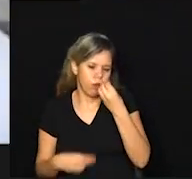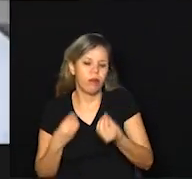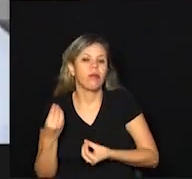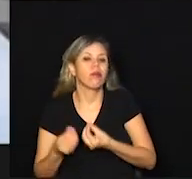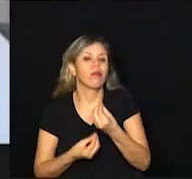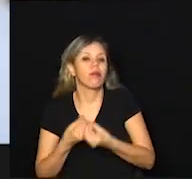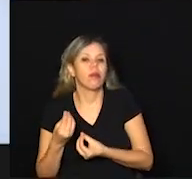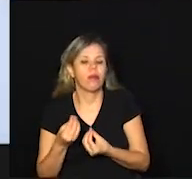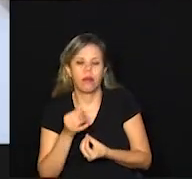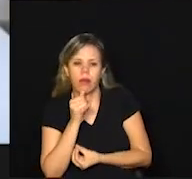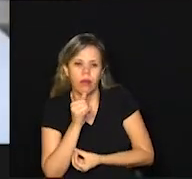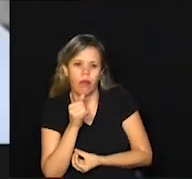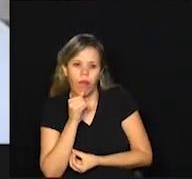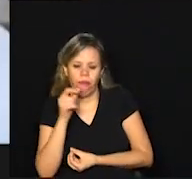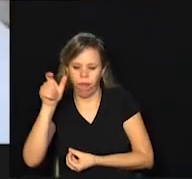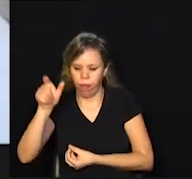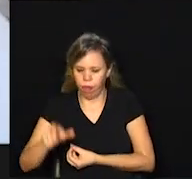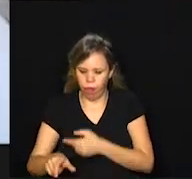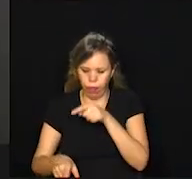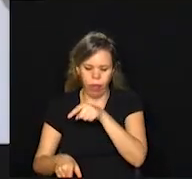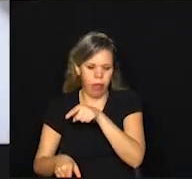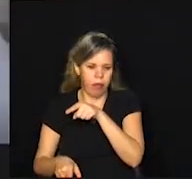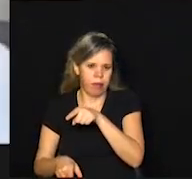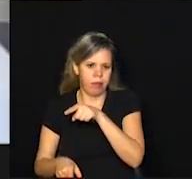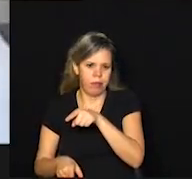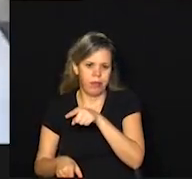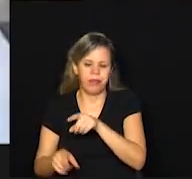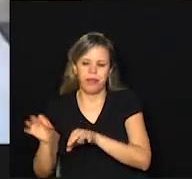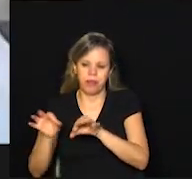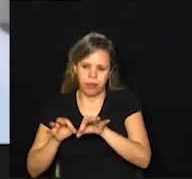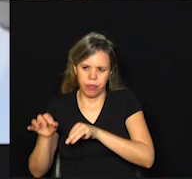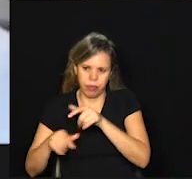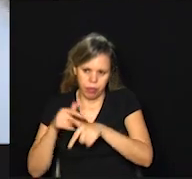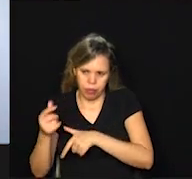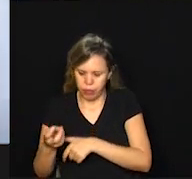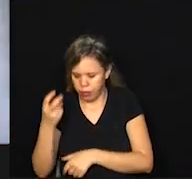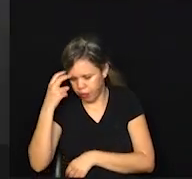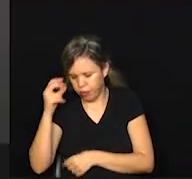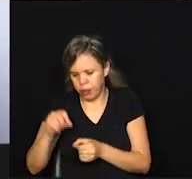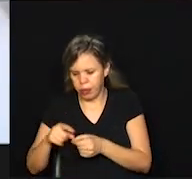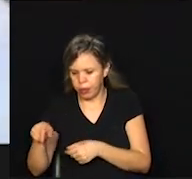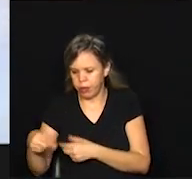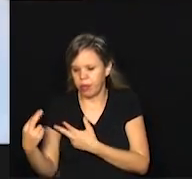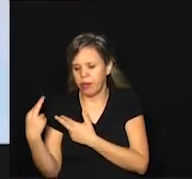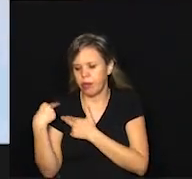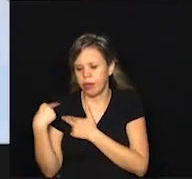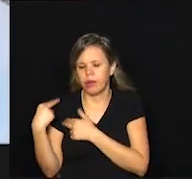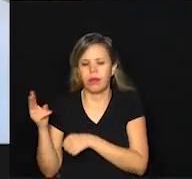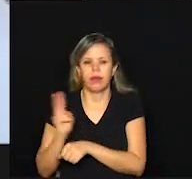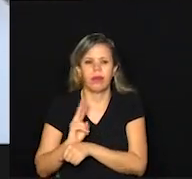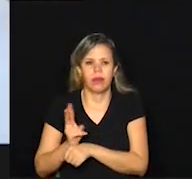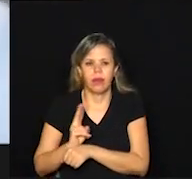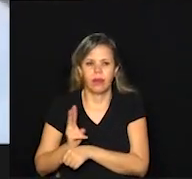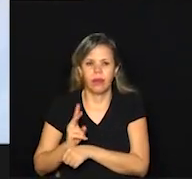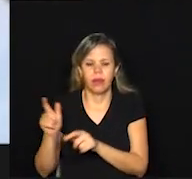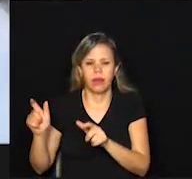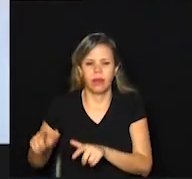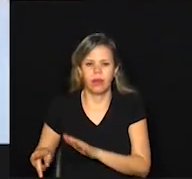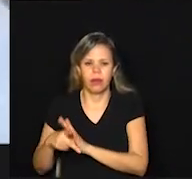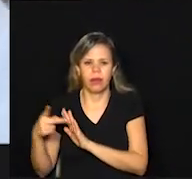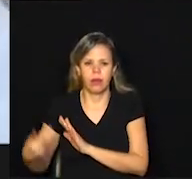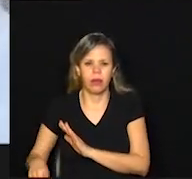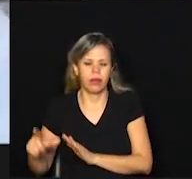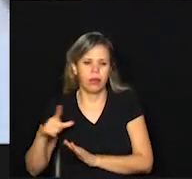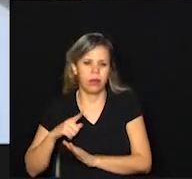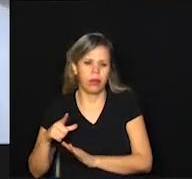aí como que a gente coloca a pessoa que eu fazedor de Cultura para ser segurança num espaço